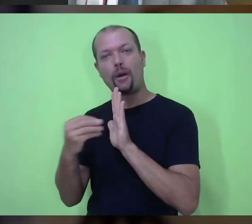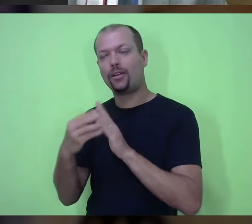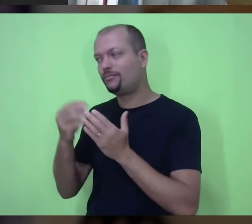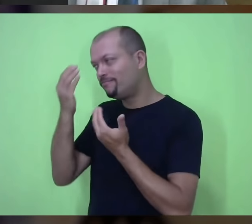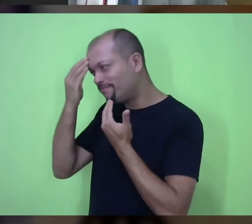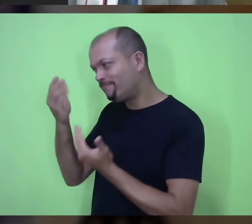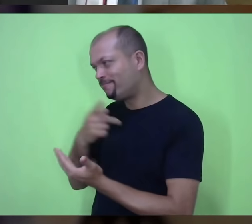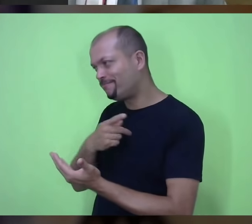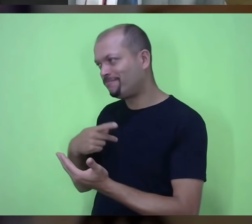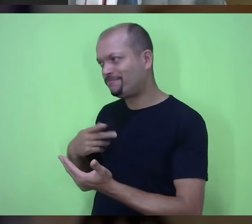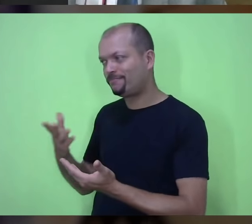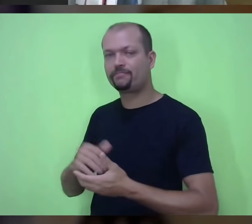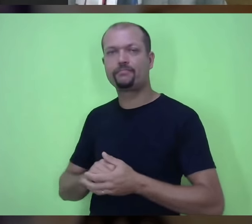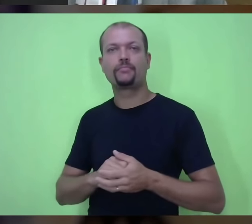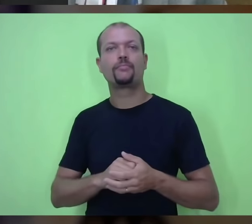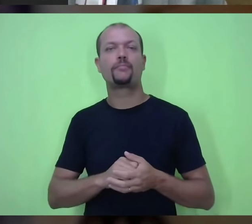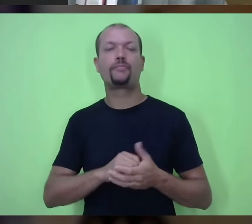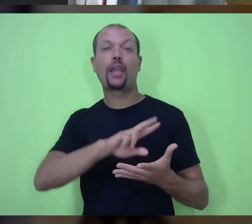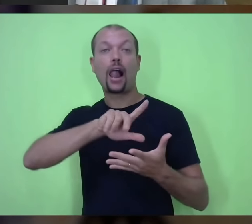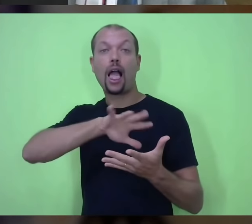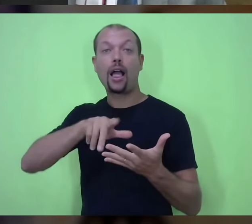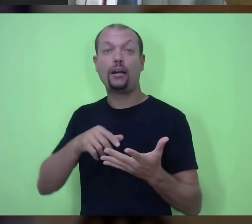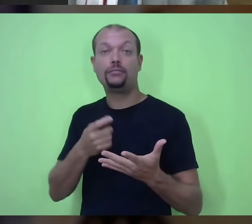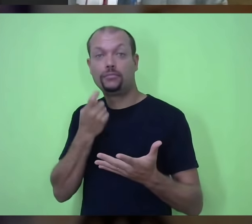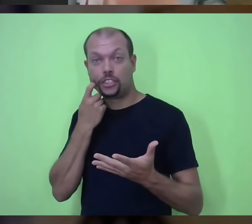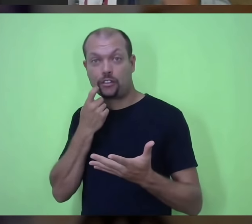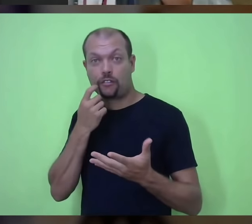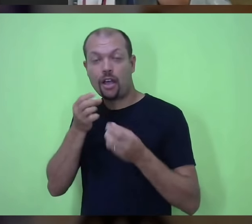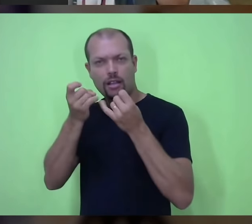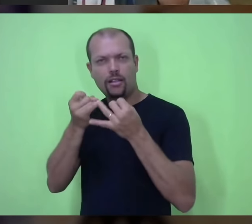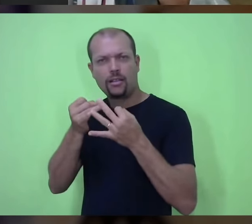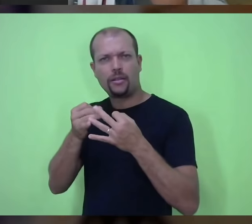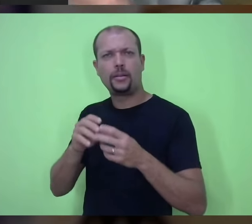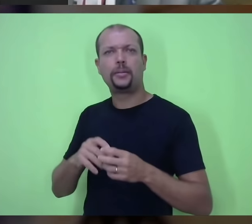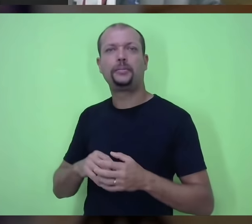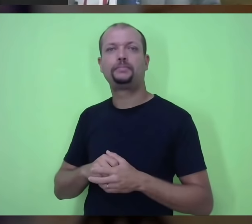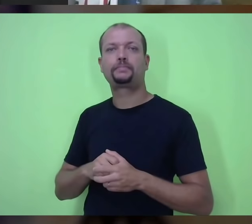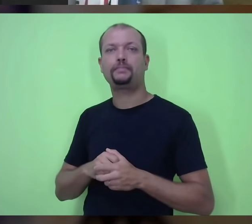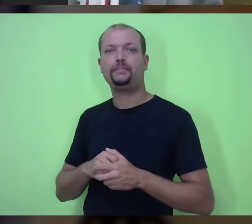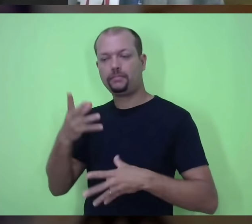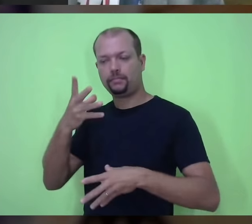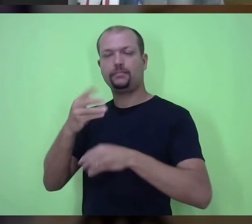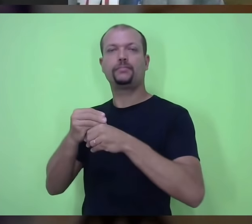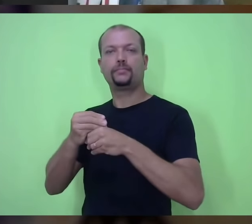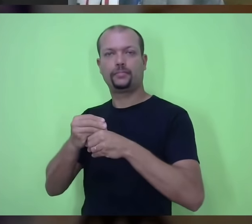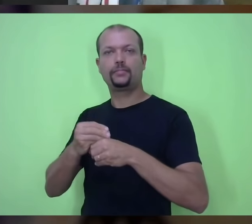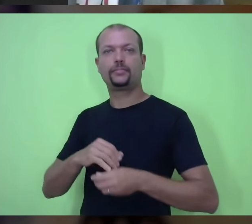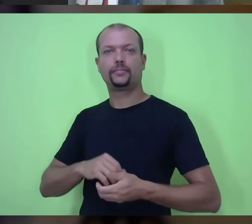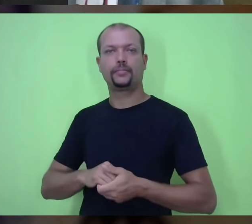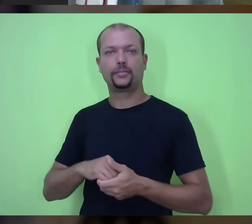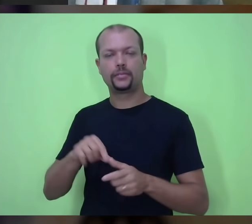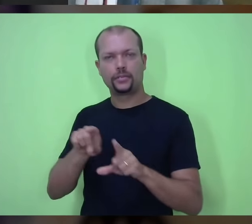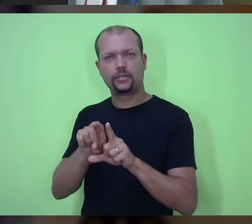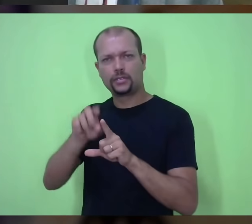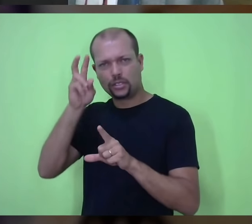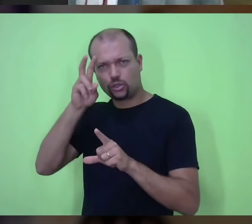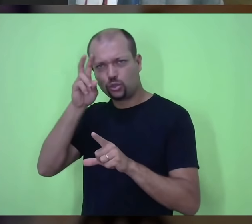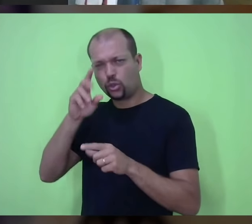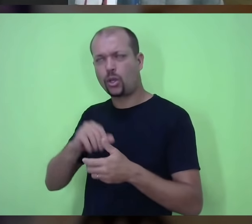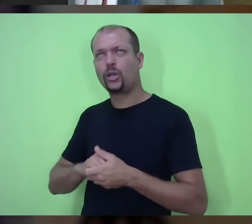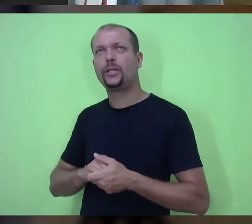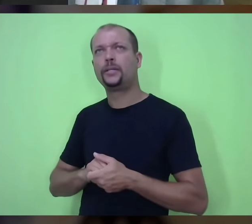Muito obrigado. A lição de sexta-feira, pastor Gabriel, vem falando sobre o estudo adicional aqui, vem contando uma história, mas eu